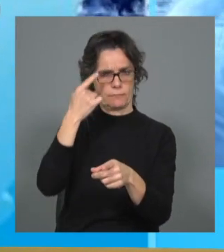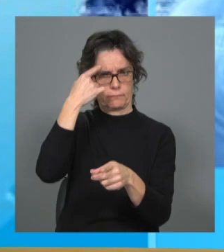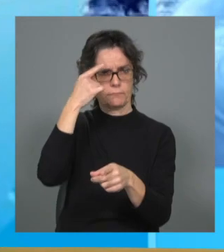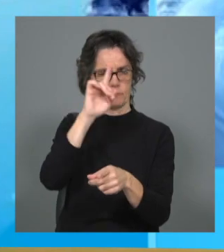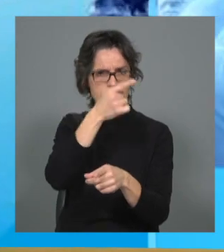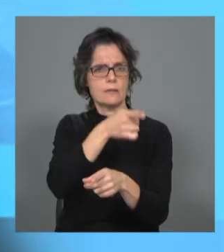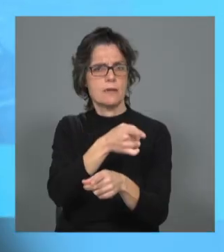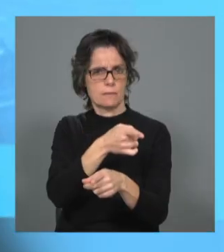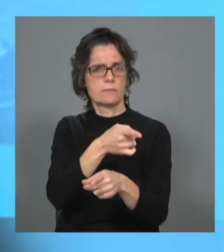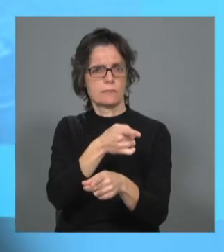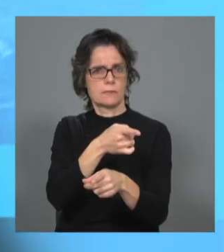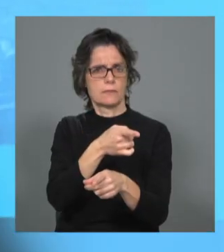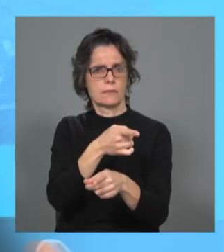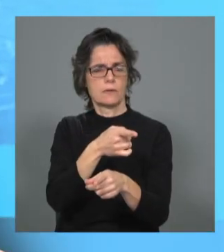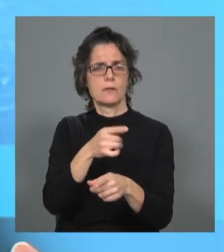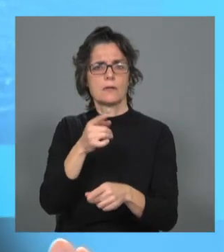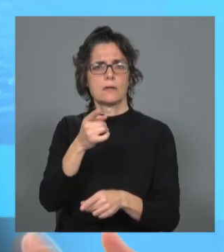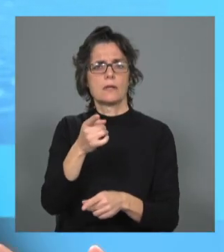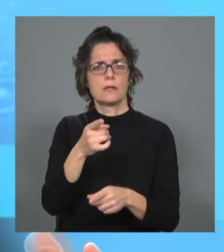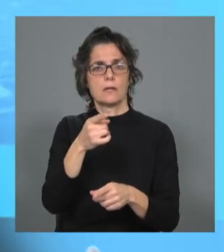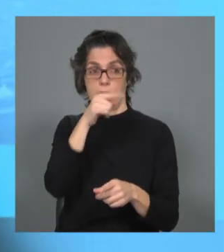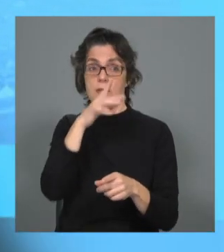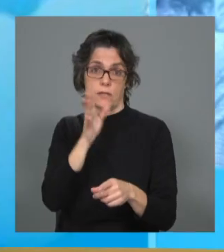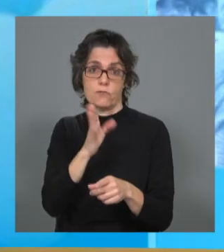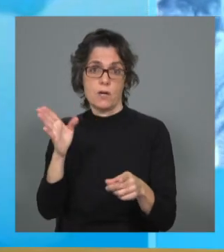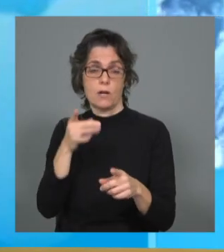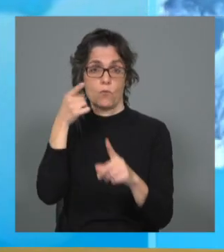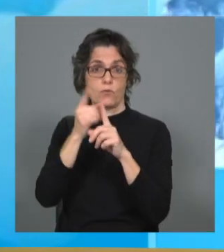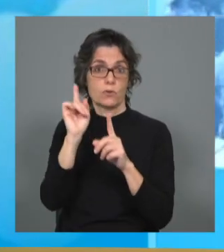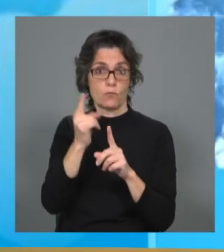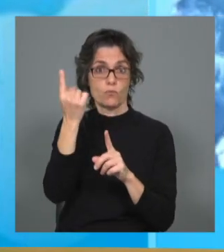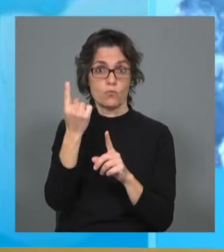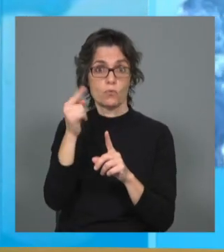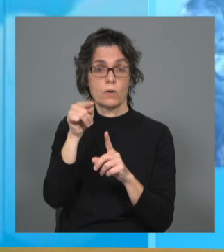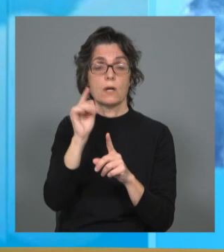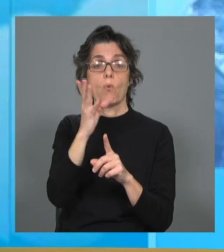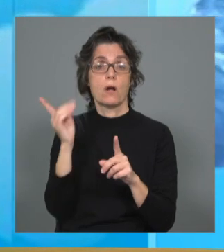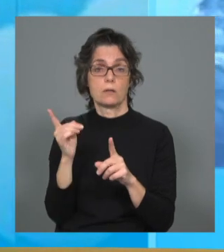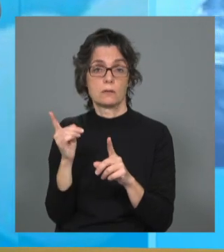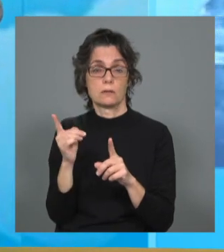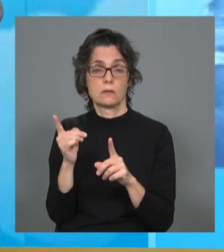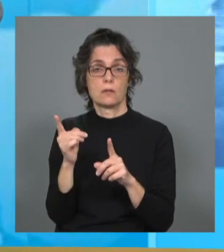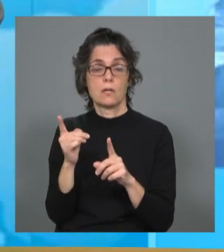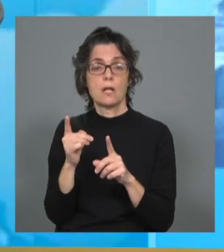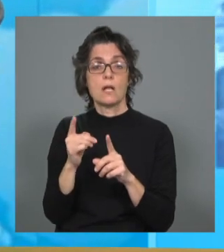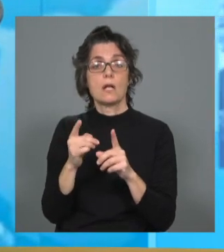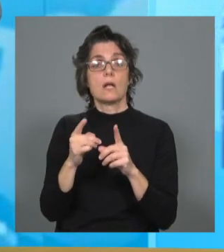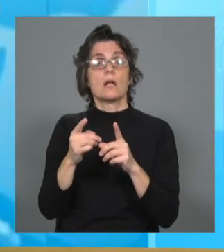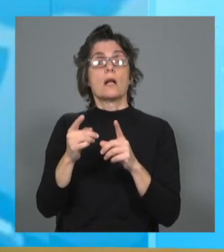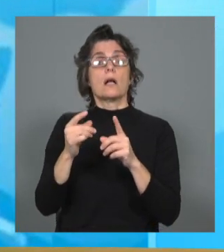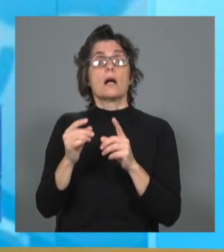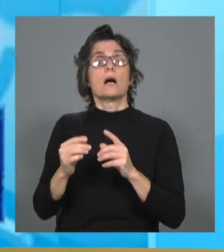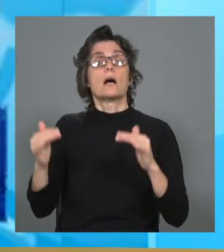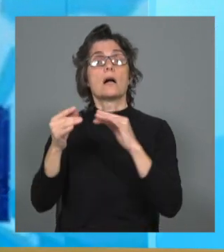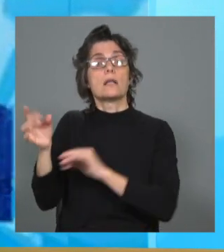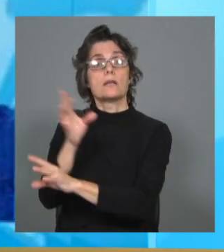ar do tempo, ele já disse que um dos objetivos, e assim seja, é justamente subir na hierarquia europeia